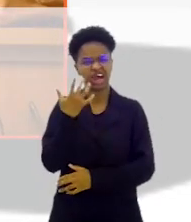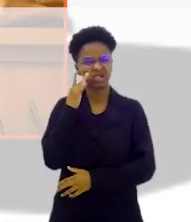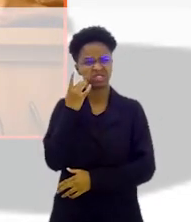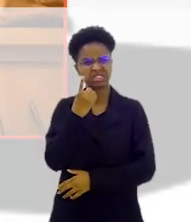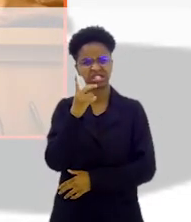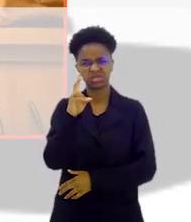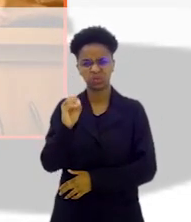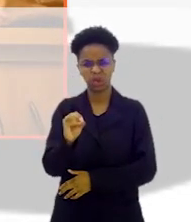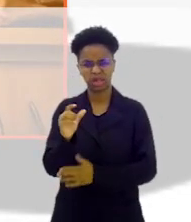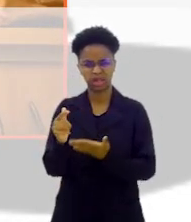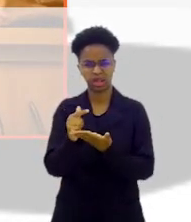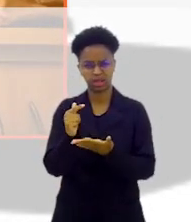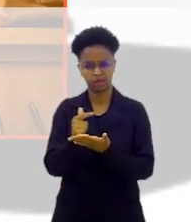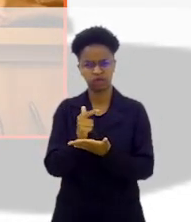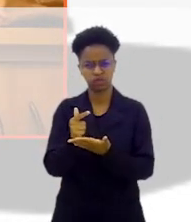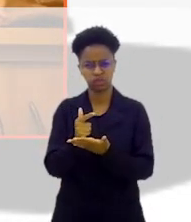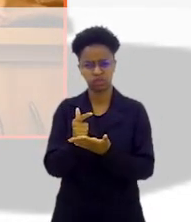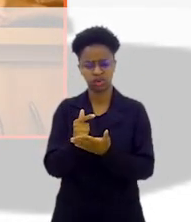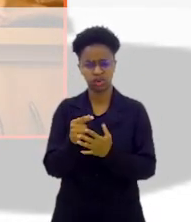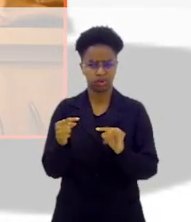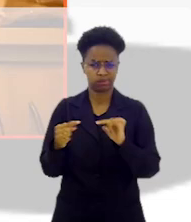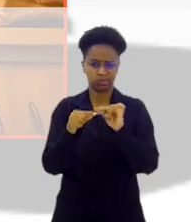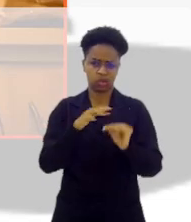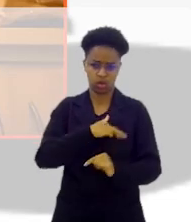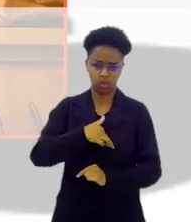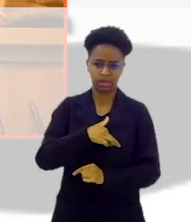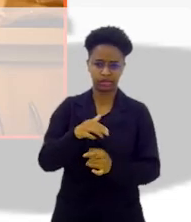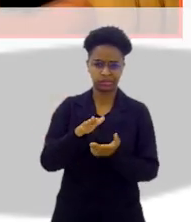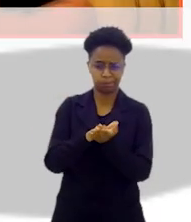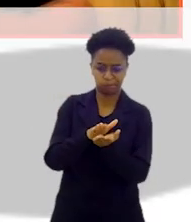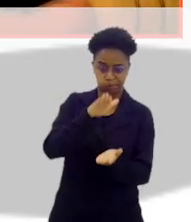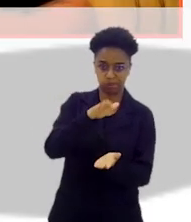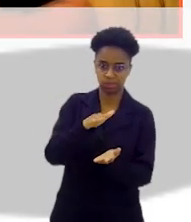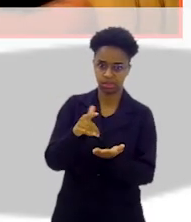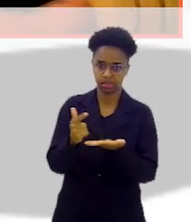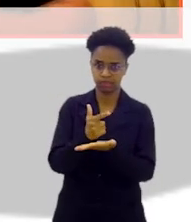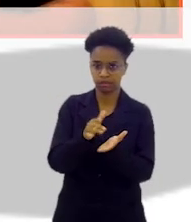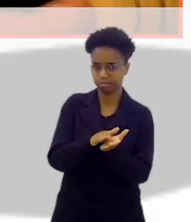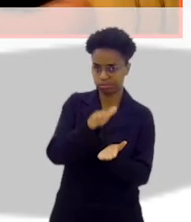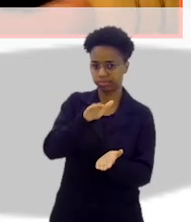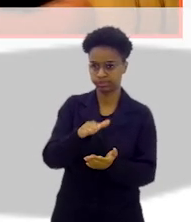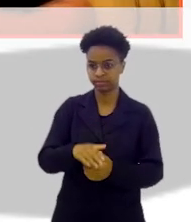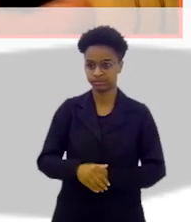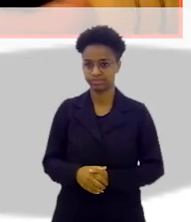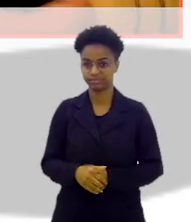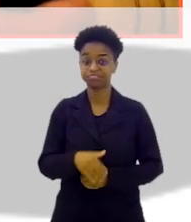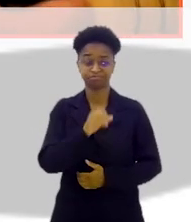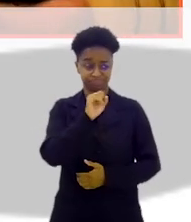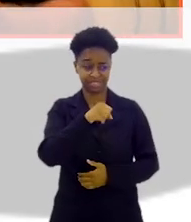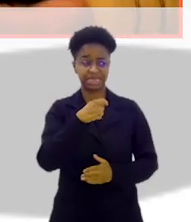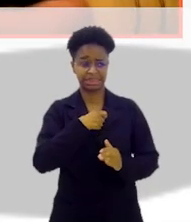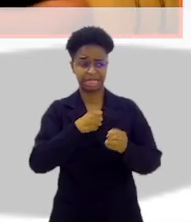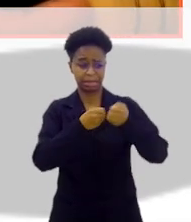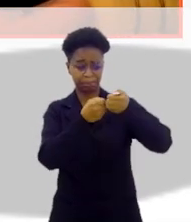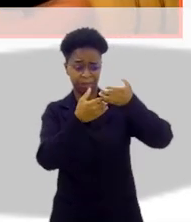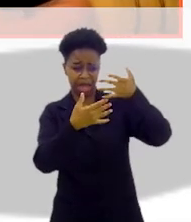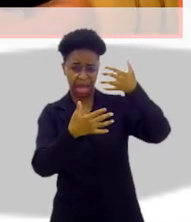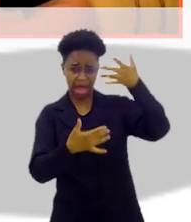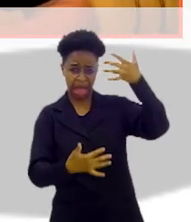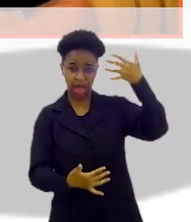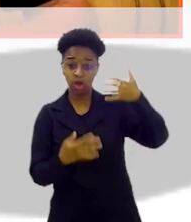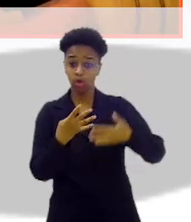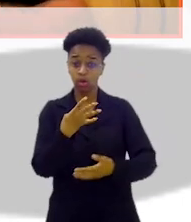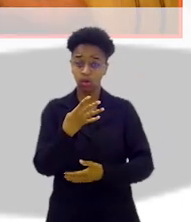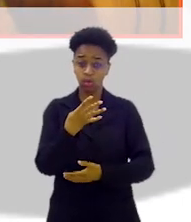que 150 romances, todos romances espessos, né? Eu tô com a sua lista